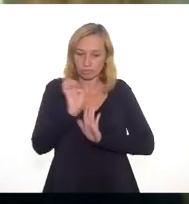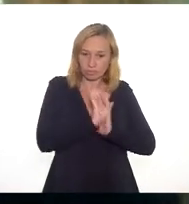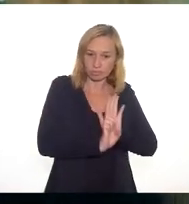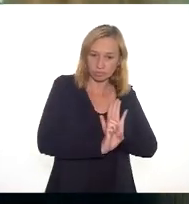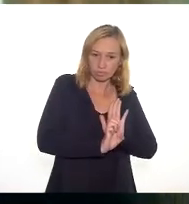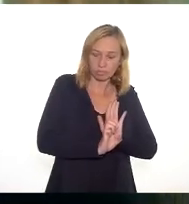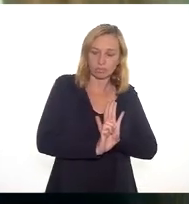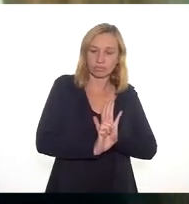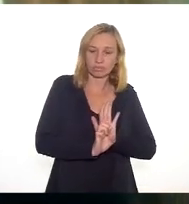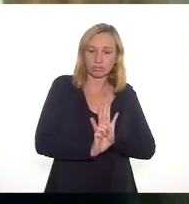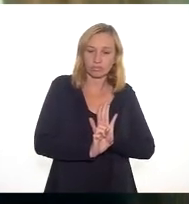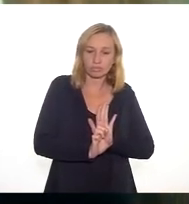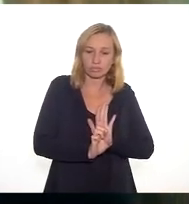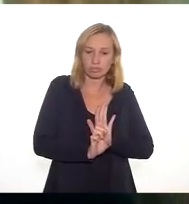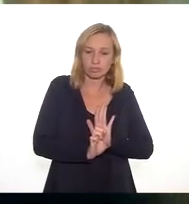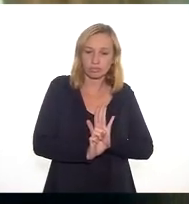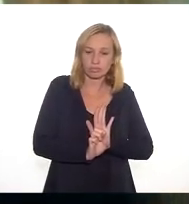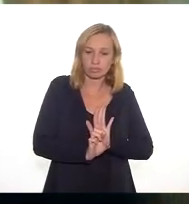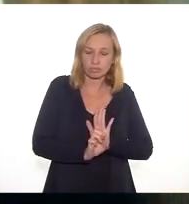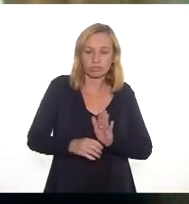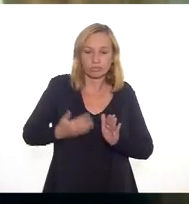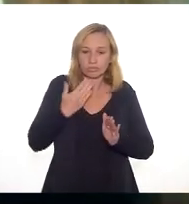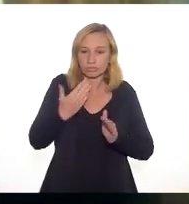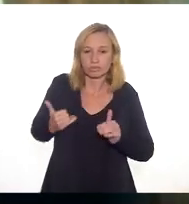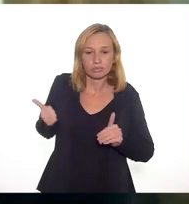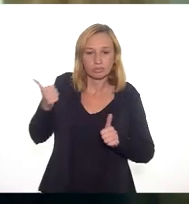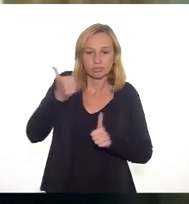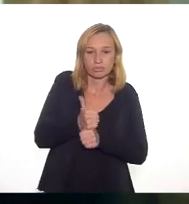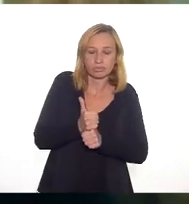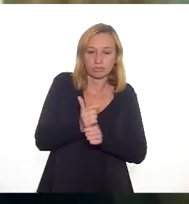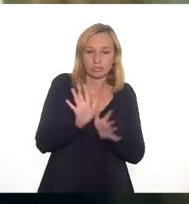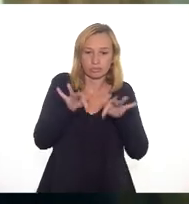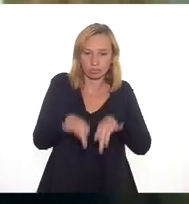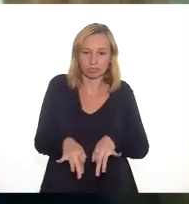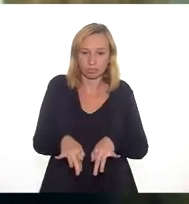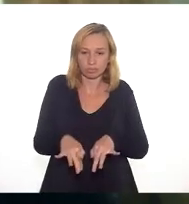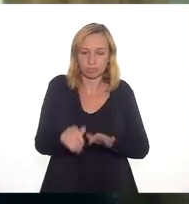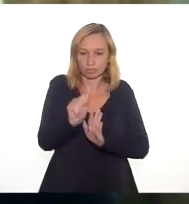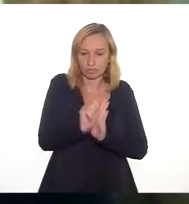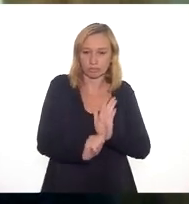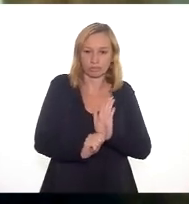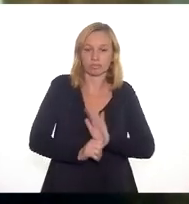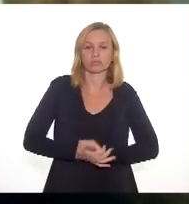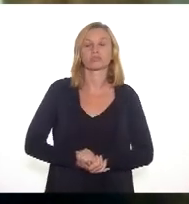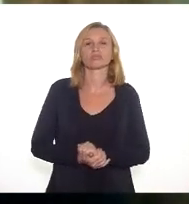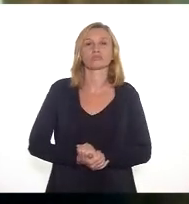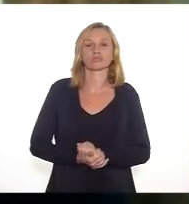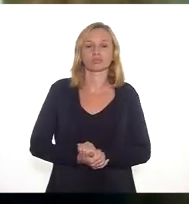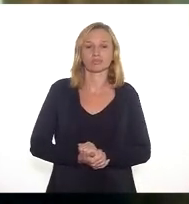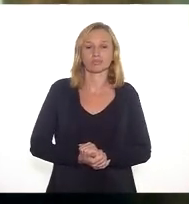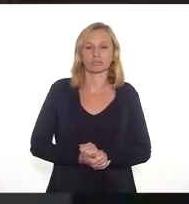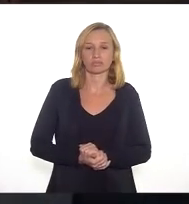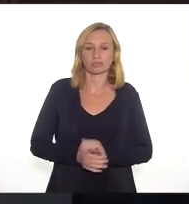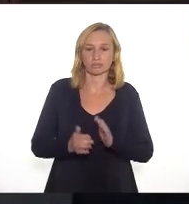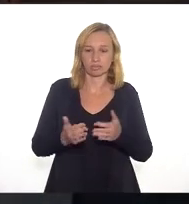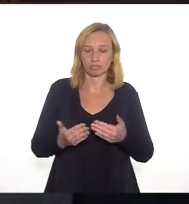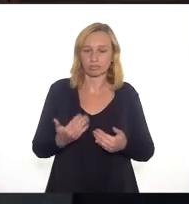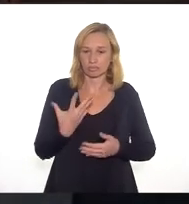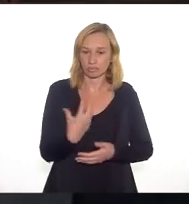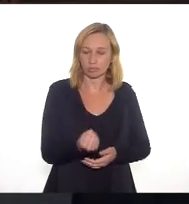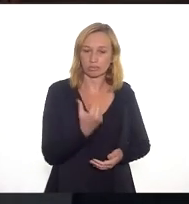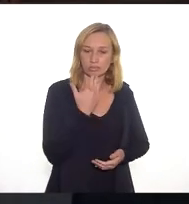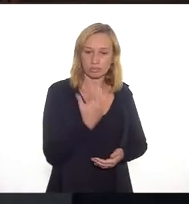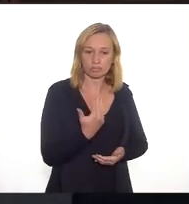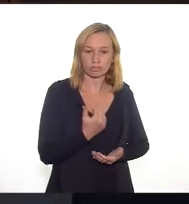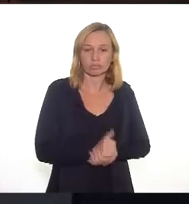emendas. Concluindo por substitutivo, pedindo forma final de redação. Presidência defere pedido de Vossa Excelência